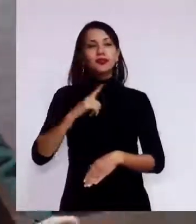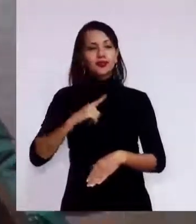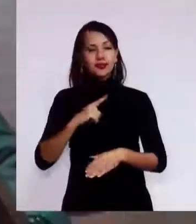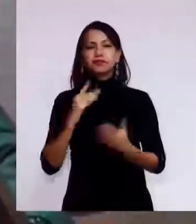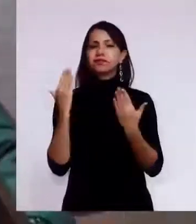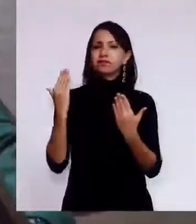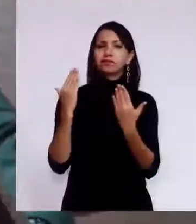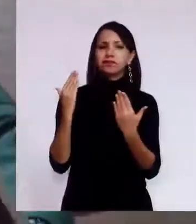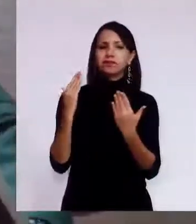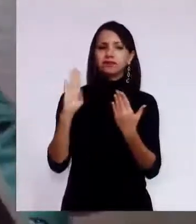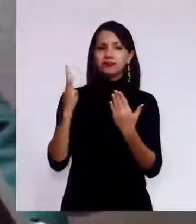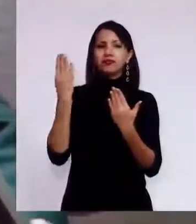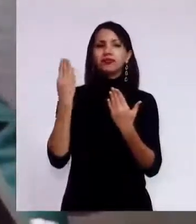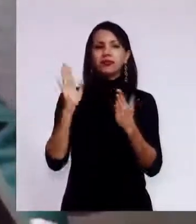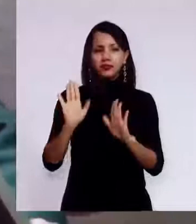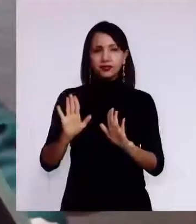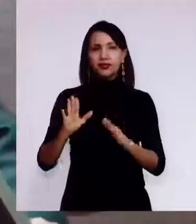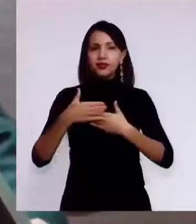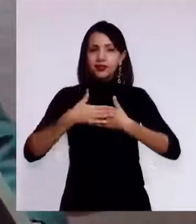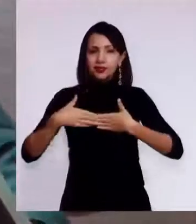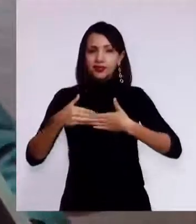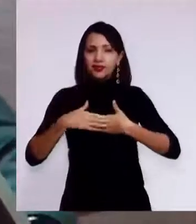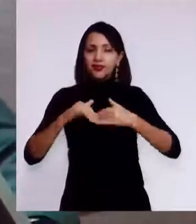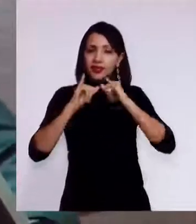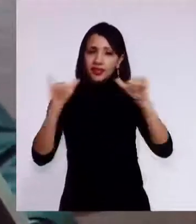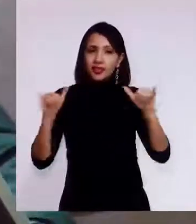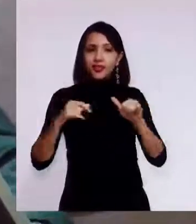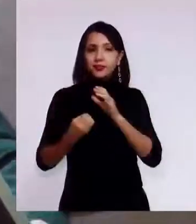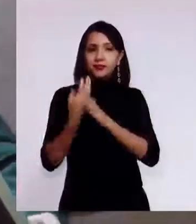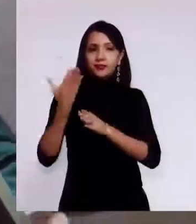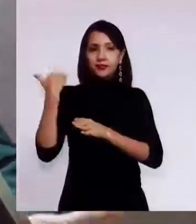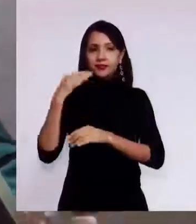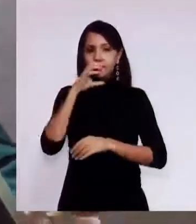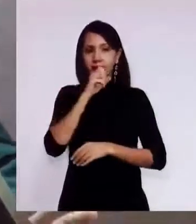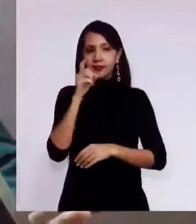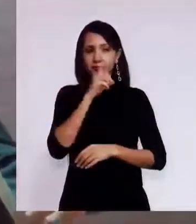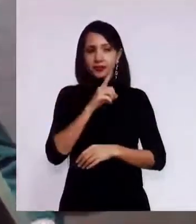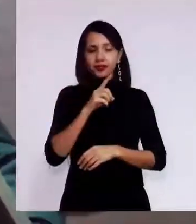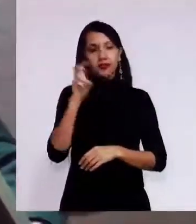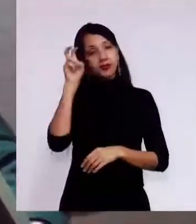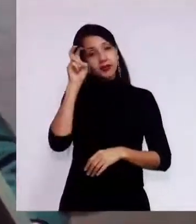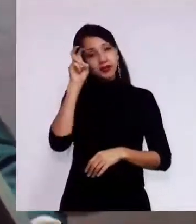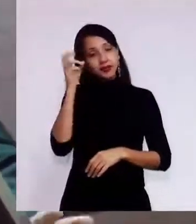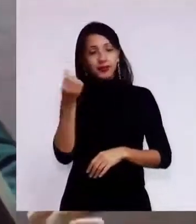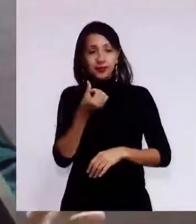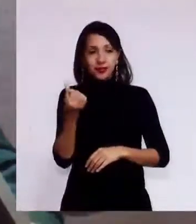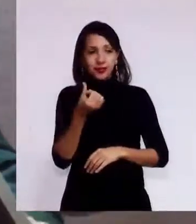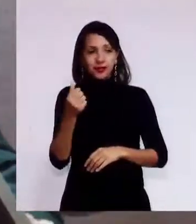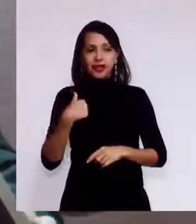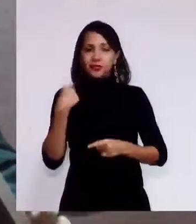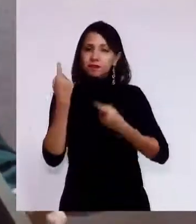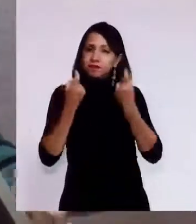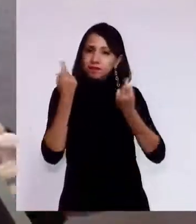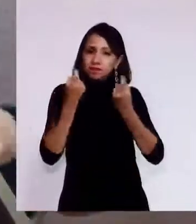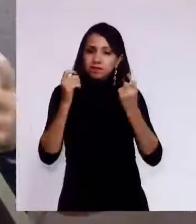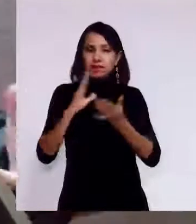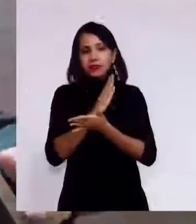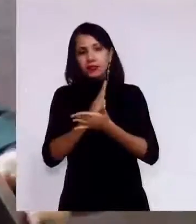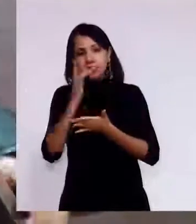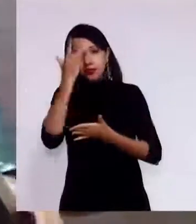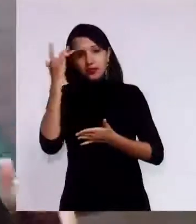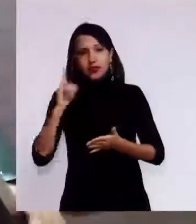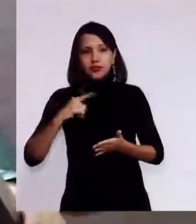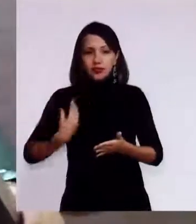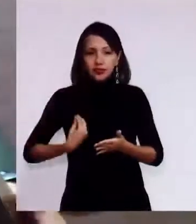Então, com muito carinho, eu conto aqui para vocês o que aconteceu nesse final de semana. Na quinta e na sexta, uma preocupação, principalmente de algumas pessoas